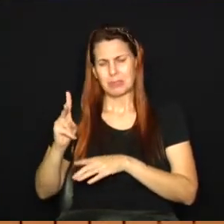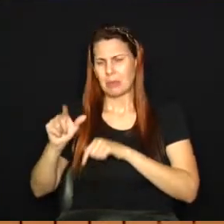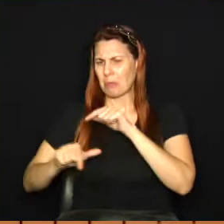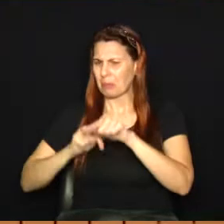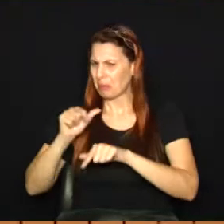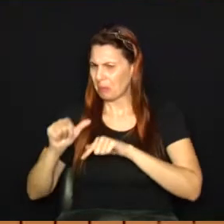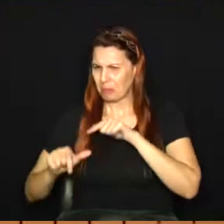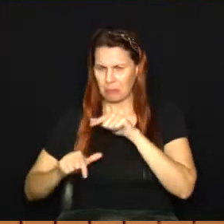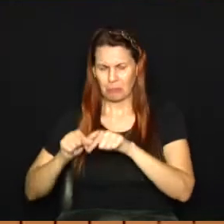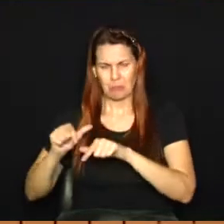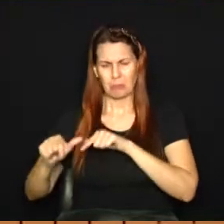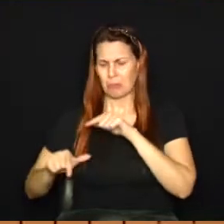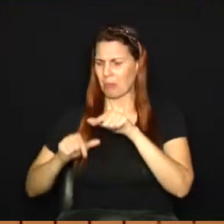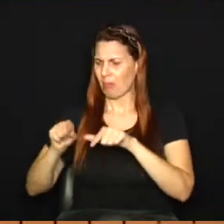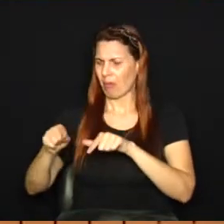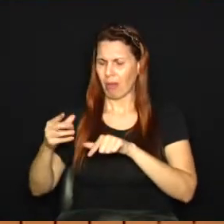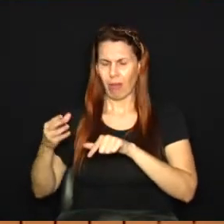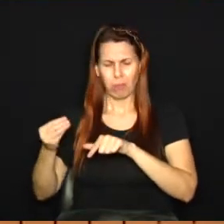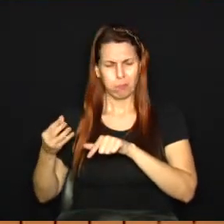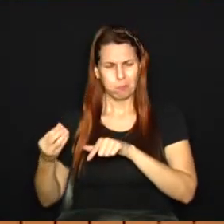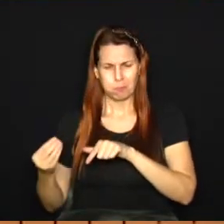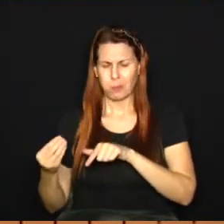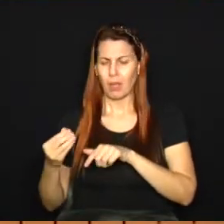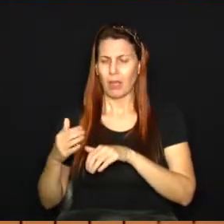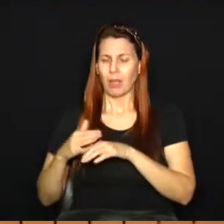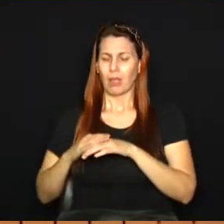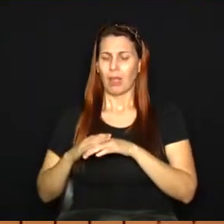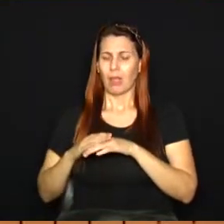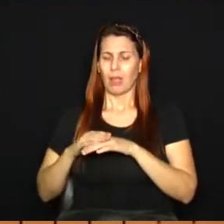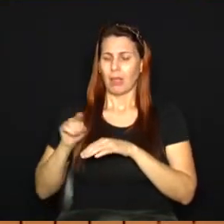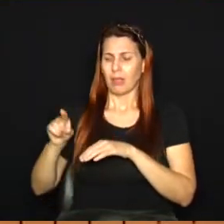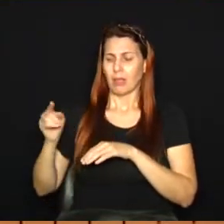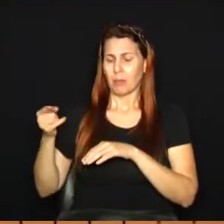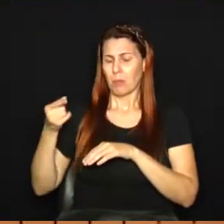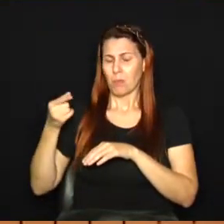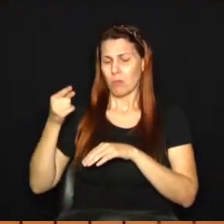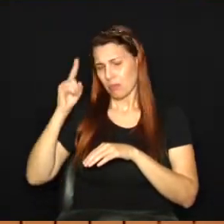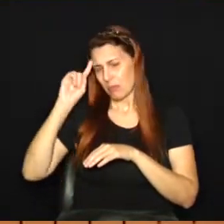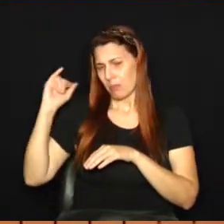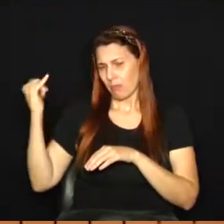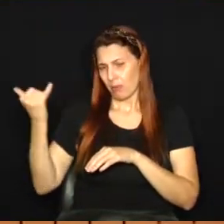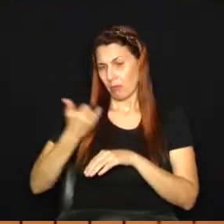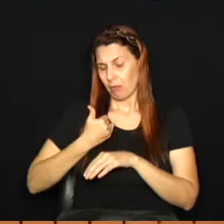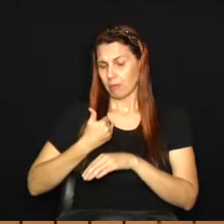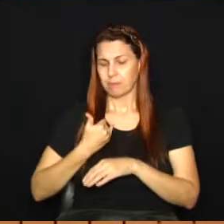de muito talento, e ela me disse assim,